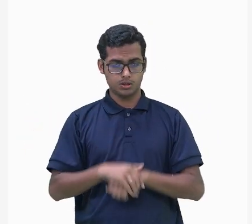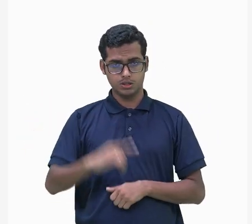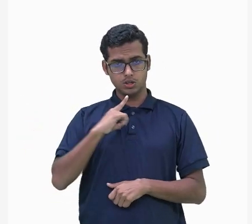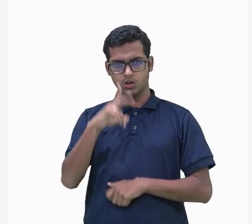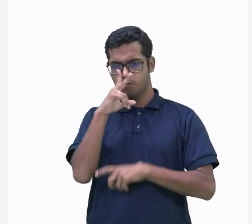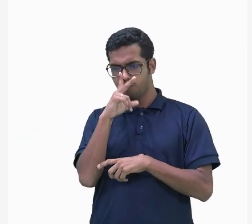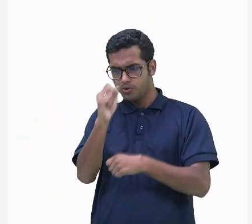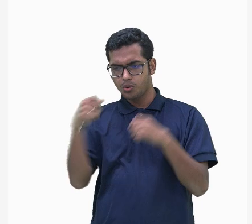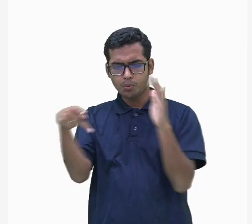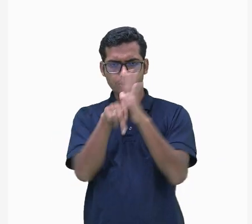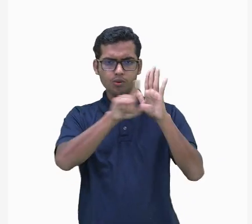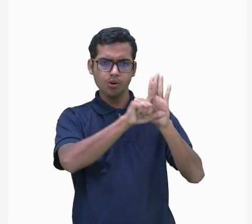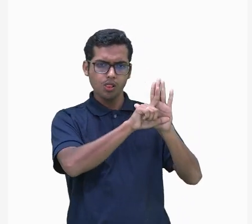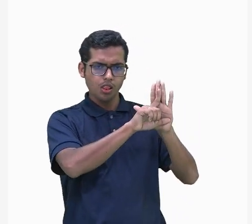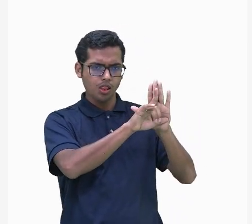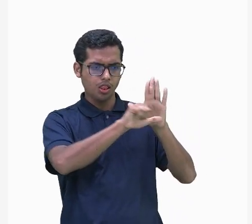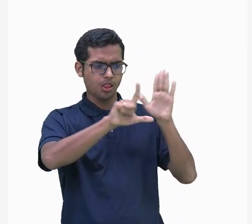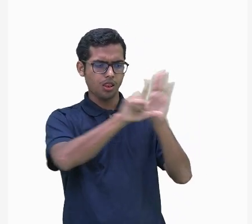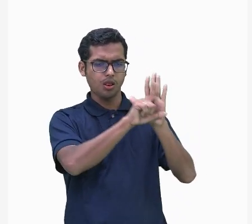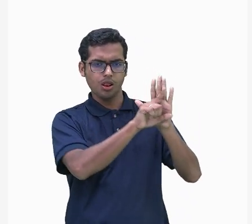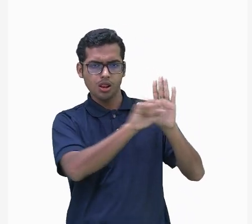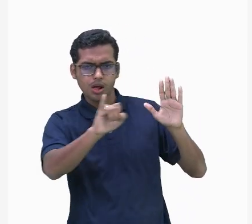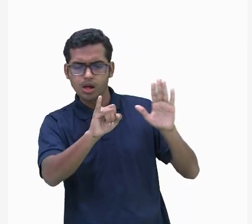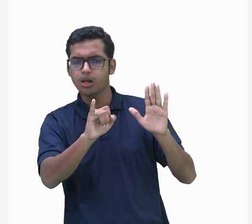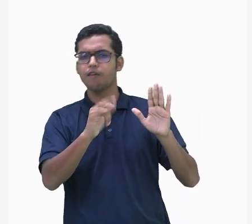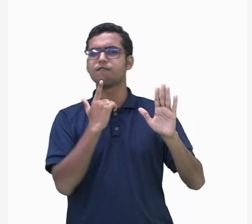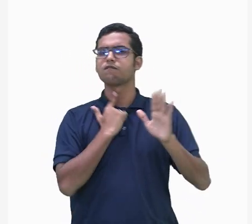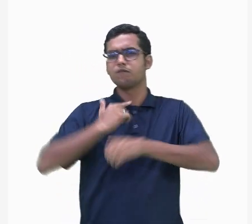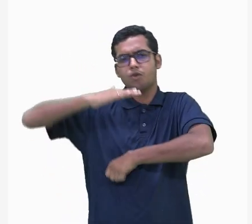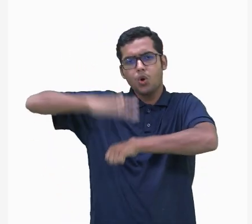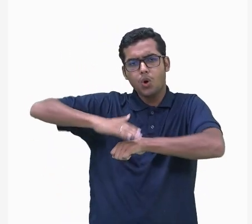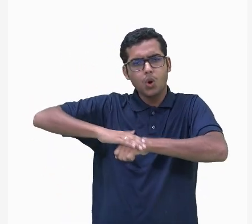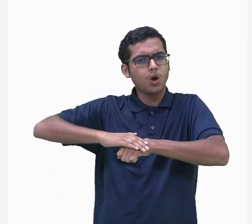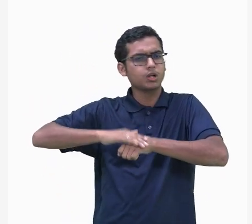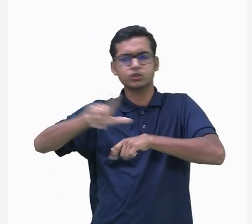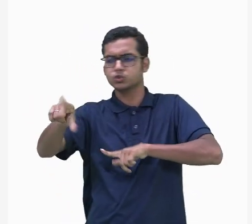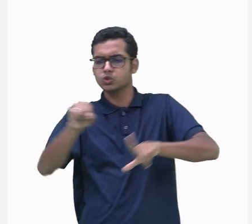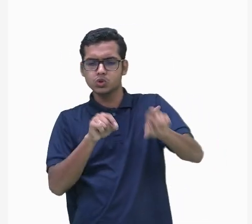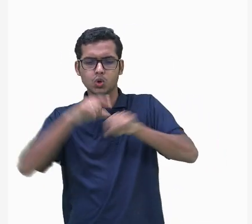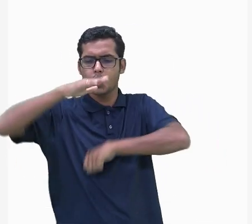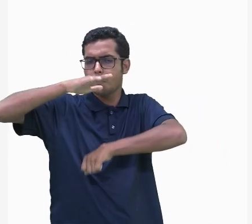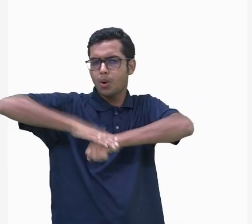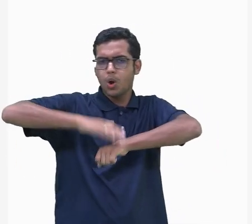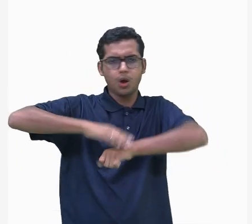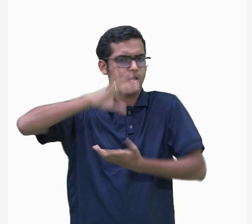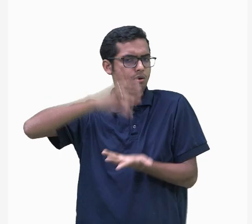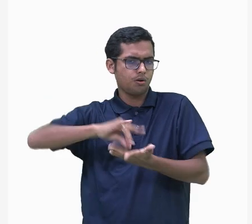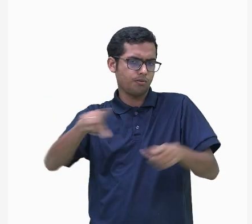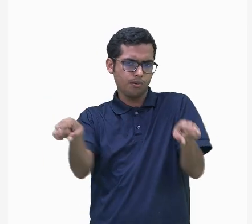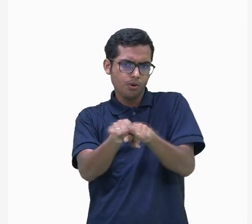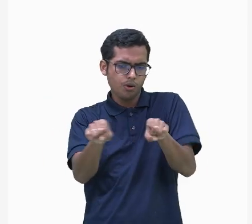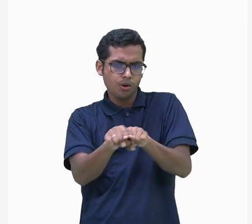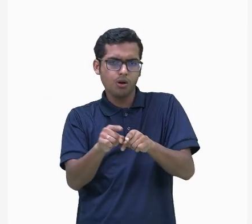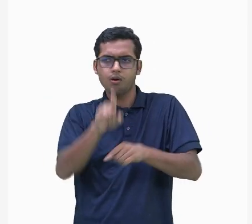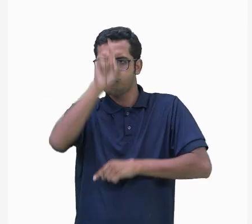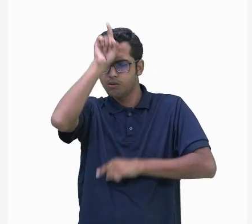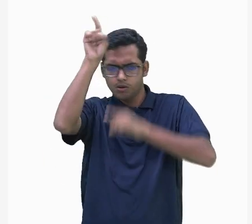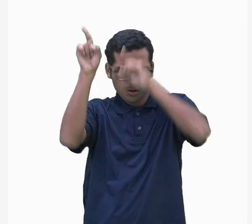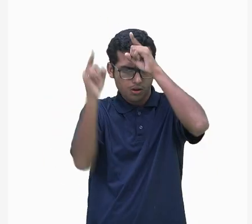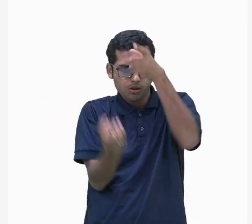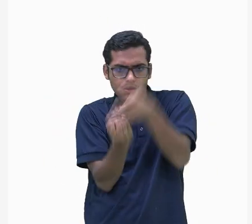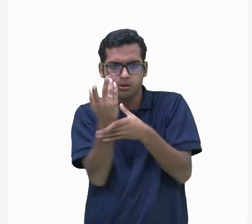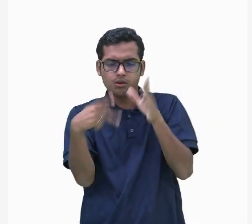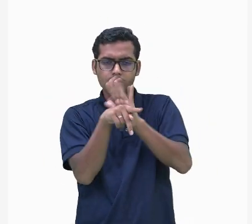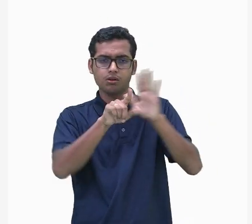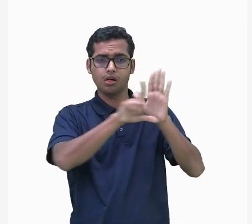de lei, fazia o que queria, como queria, até porque ele tinha a justificativa de que ele era rei, não porque